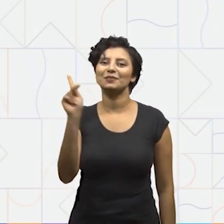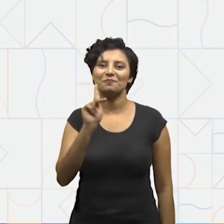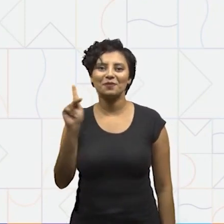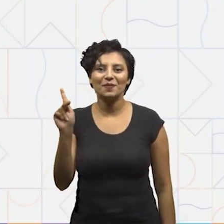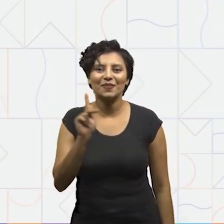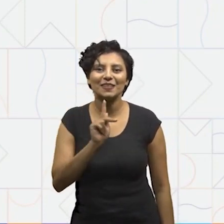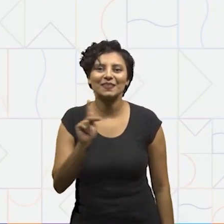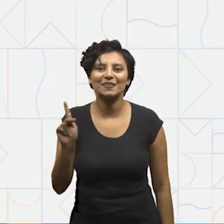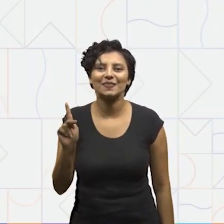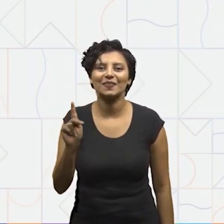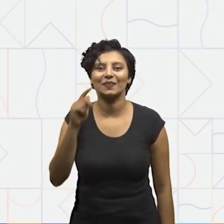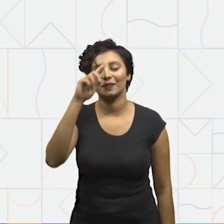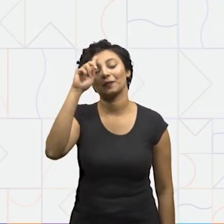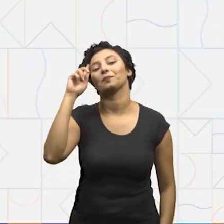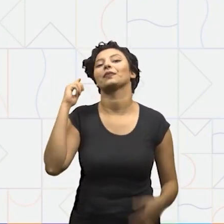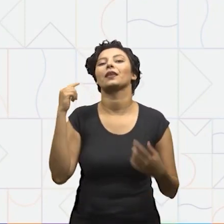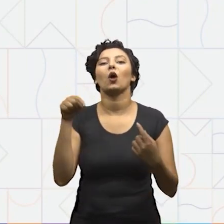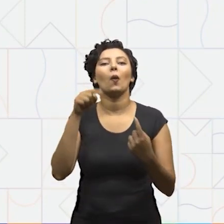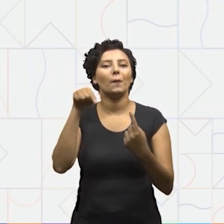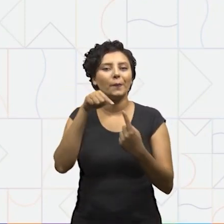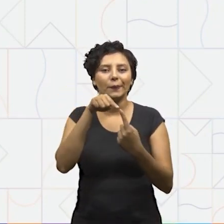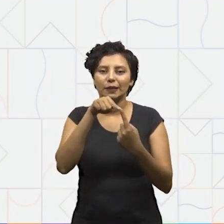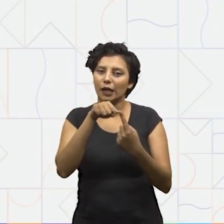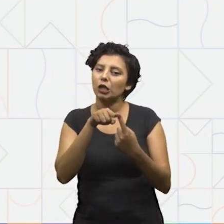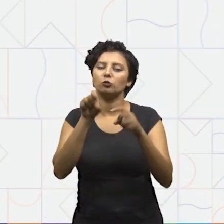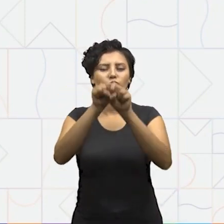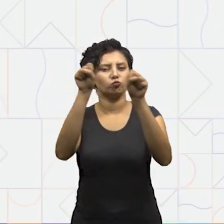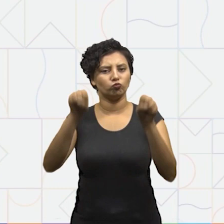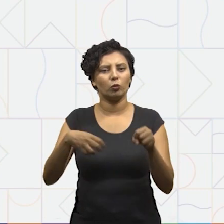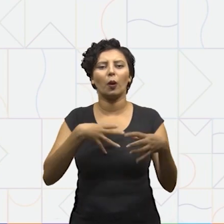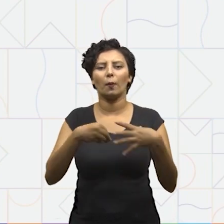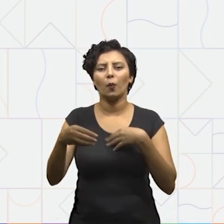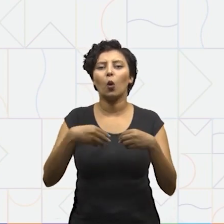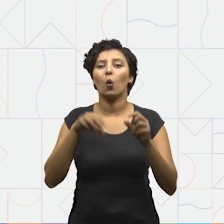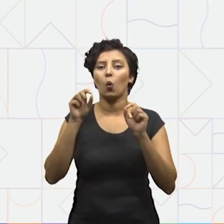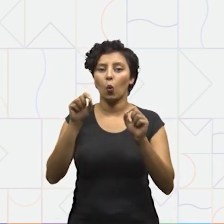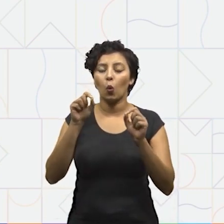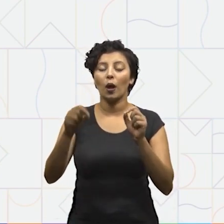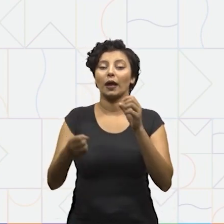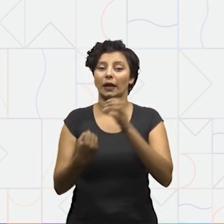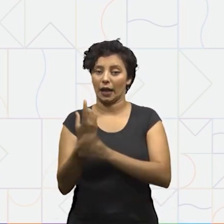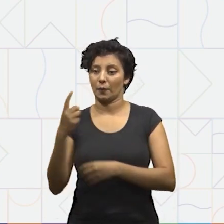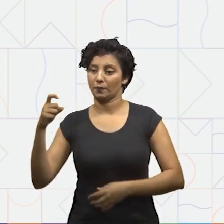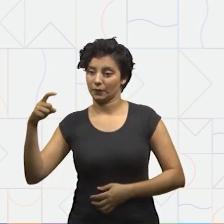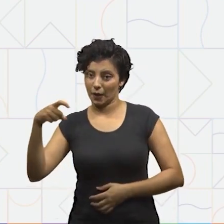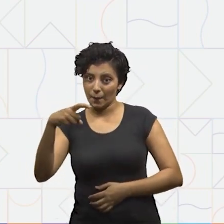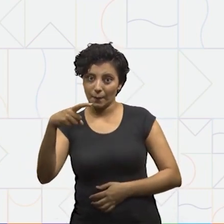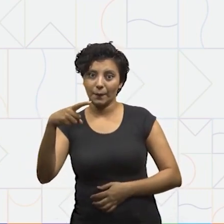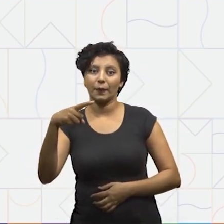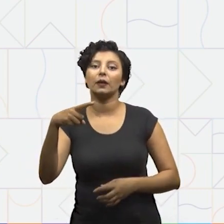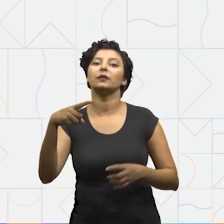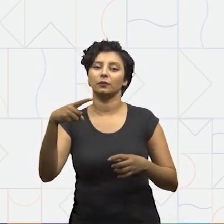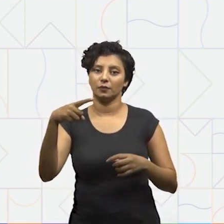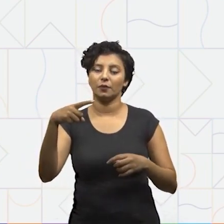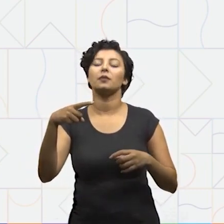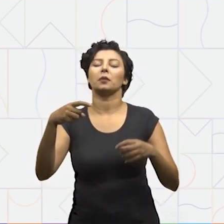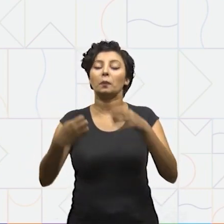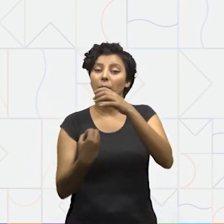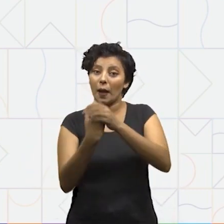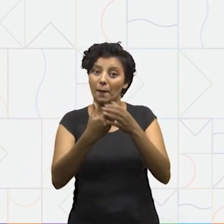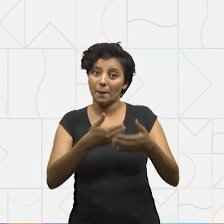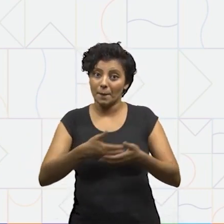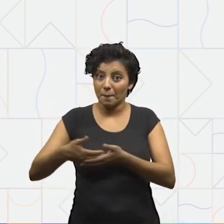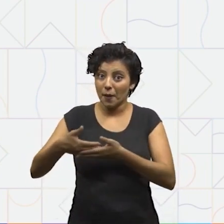Entendi, professora! A função dos sistemas reprodutores é produzir gametas para a formação